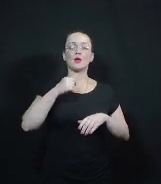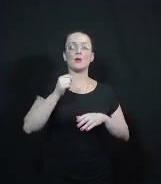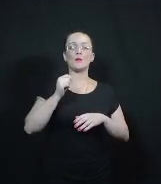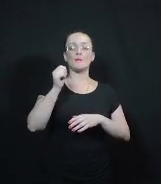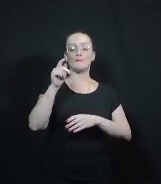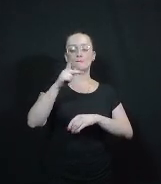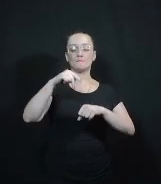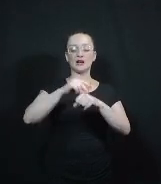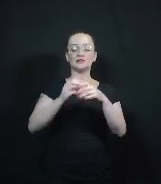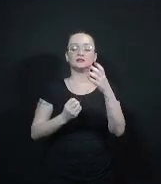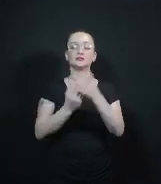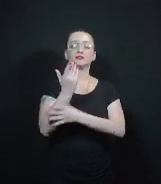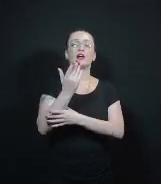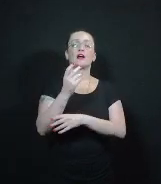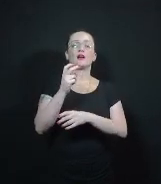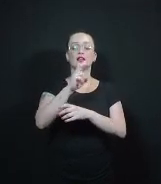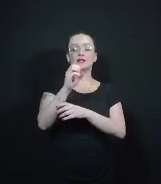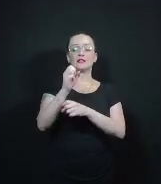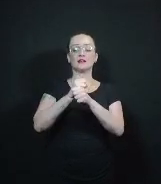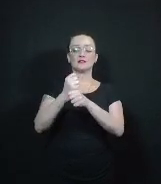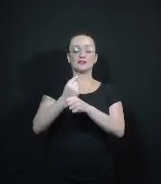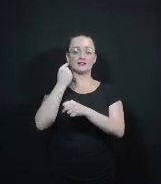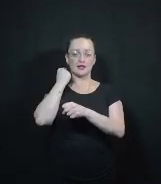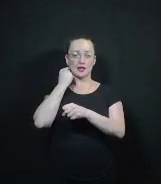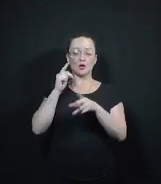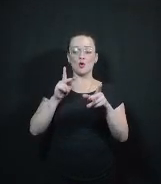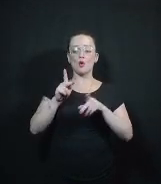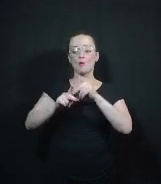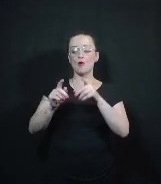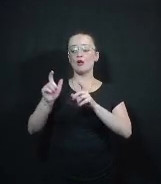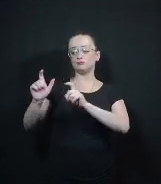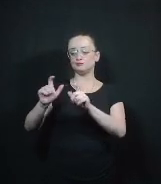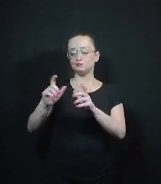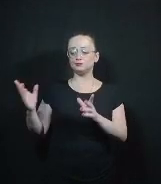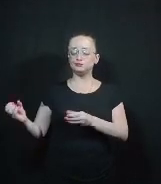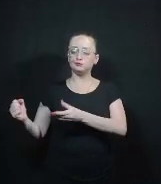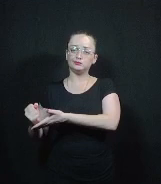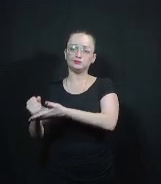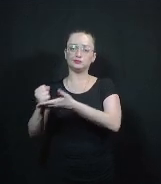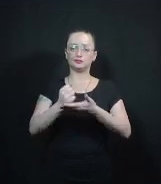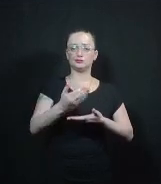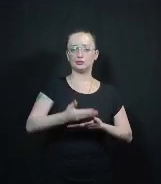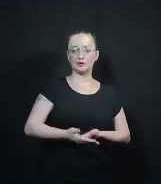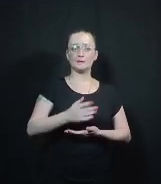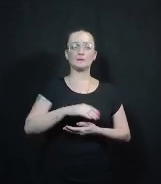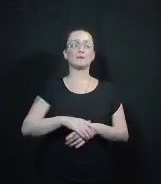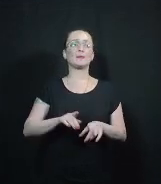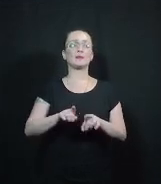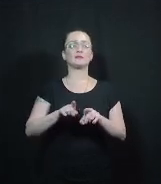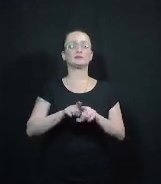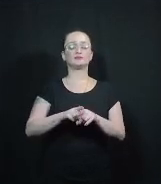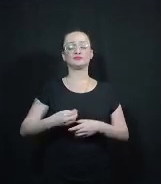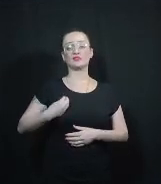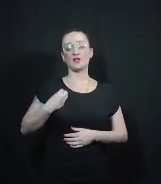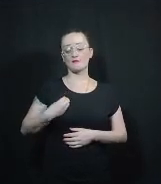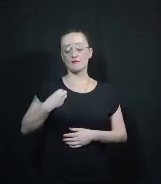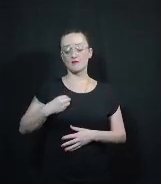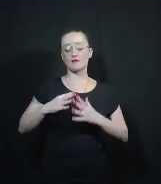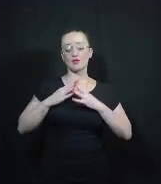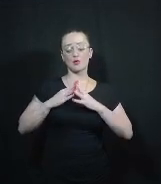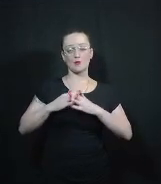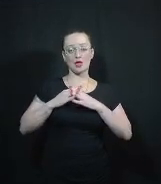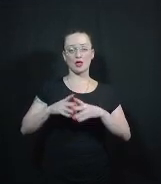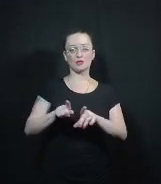há 500 anos, com povos importados de vários lugares do mundo e que vivem essa complexidade,